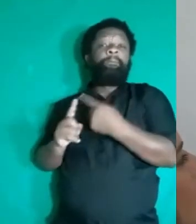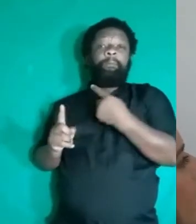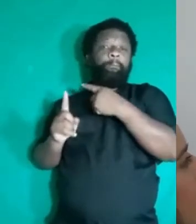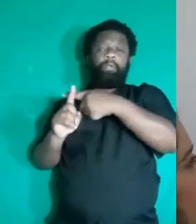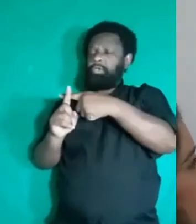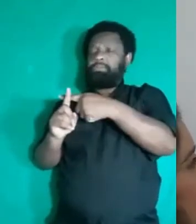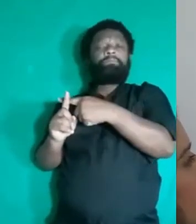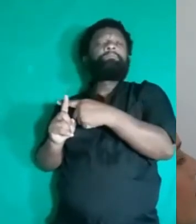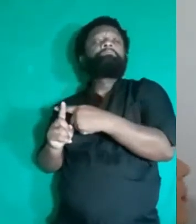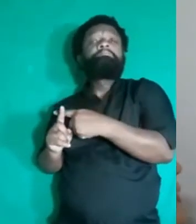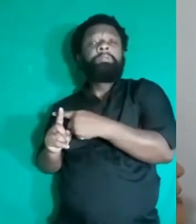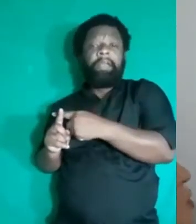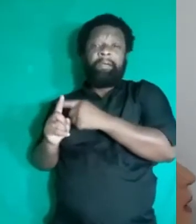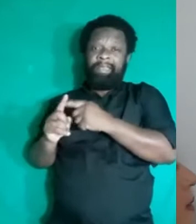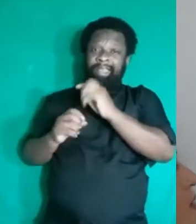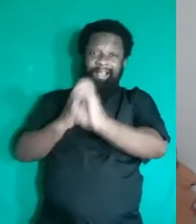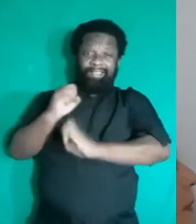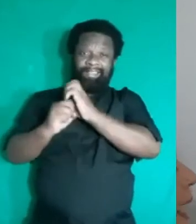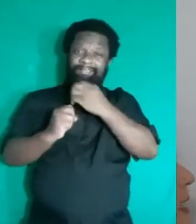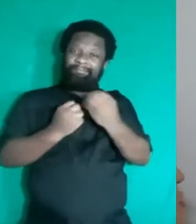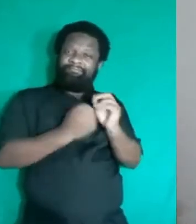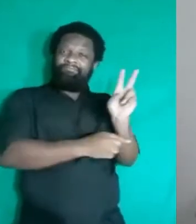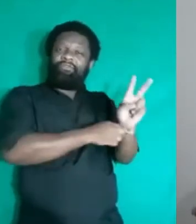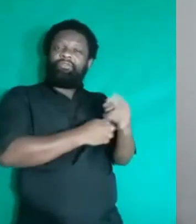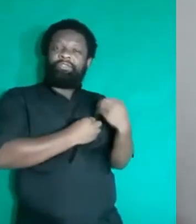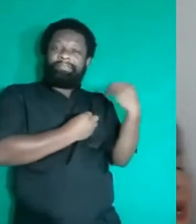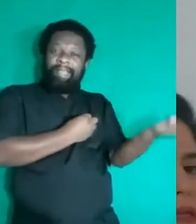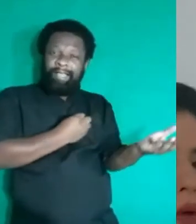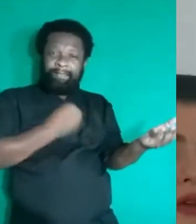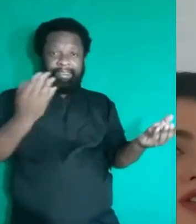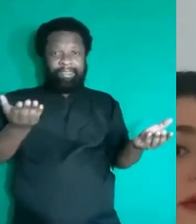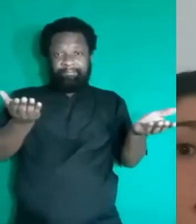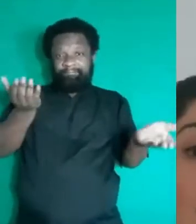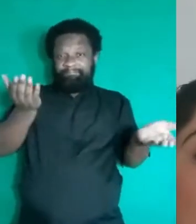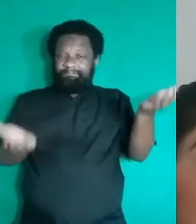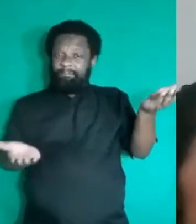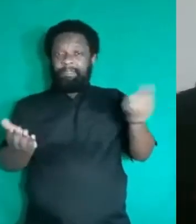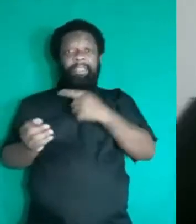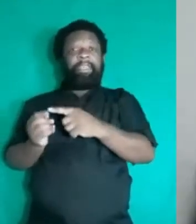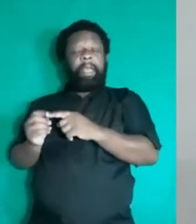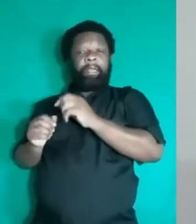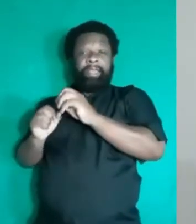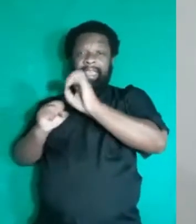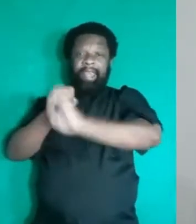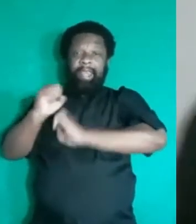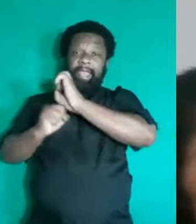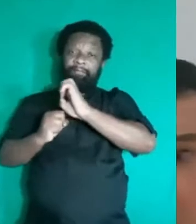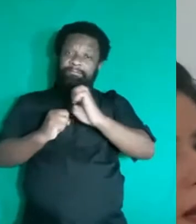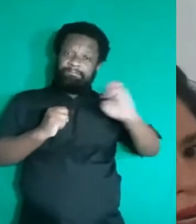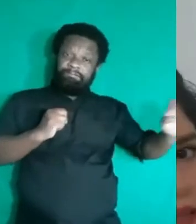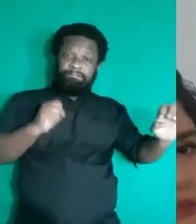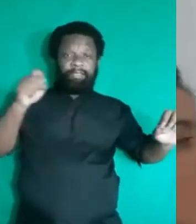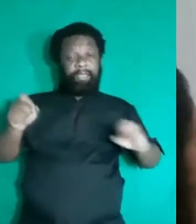ó. Por que está positivo? Porque ele disponibilizou o par que ele tinha para realizar a ligação com o hidrogênio. Então, ele estabiliza o hidrogênio, mas